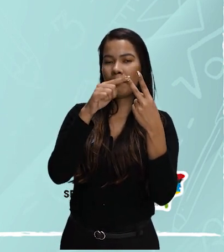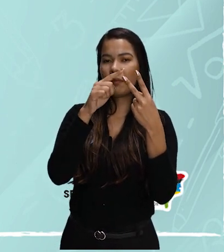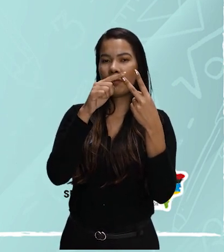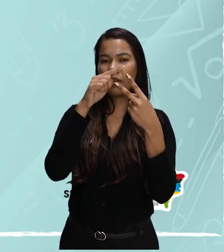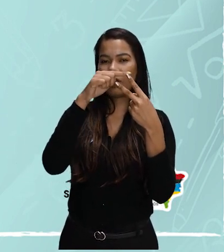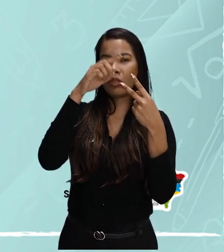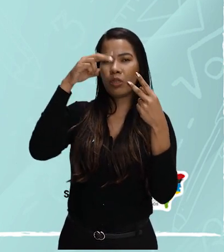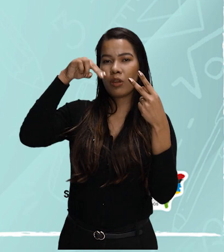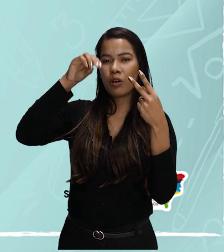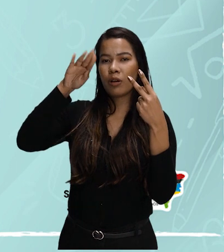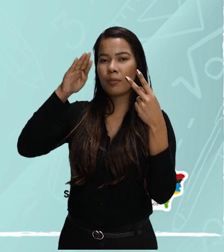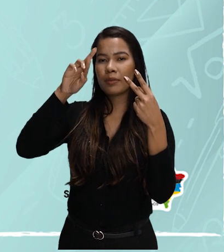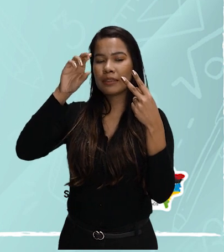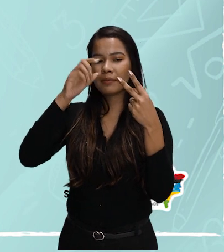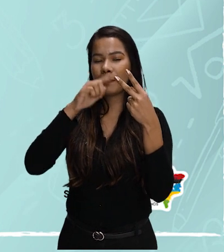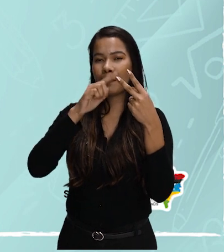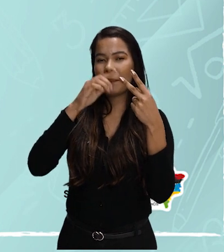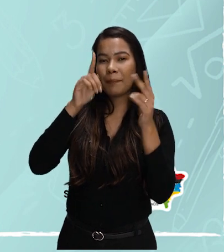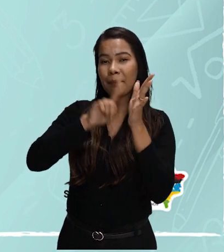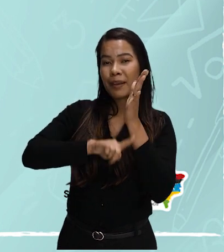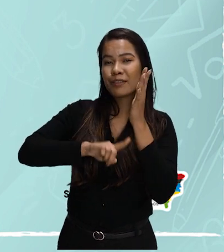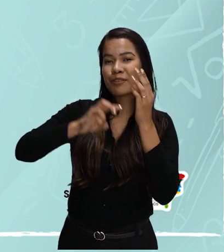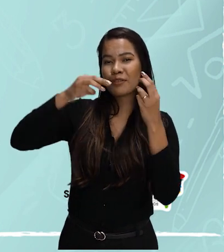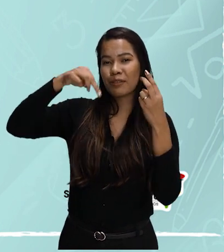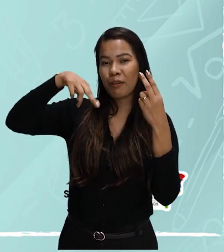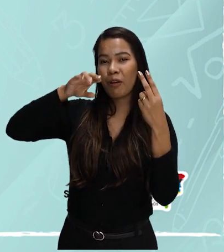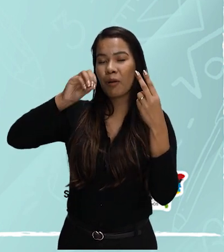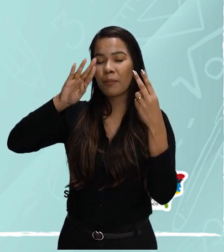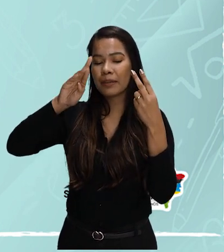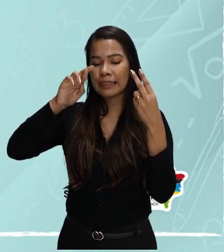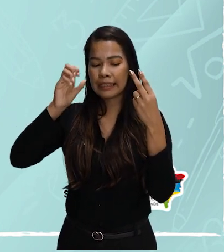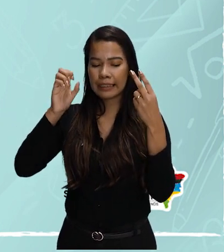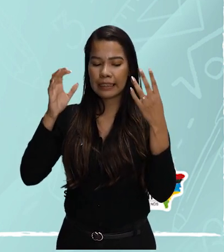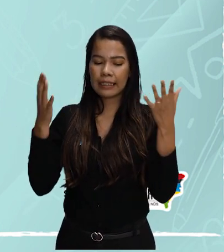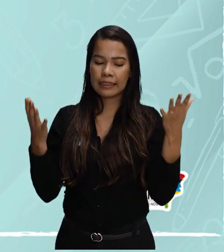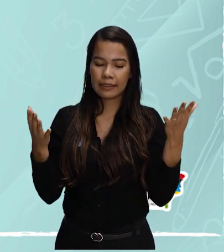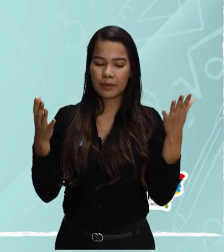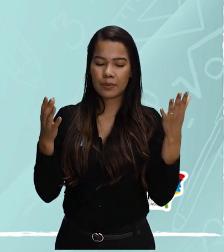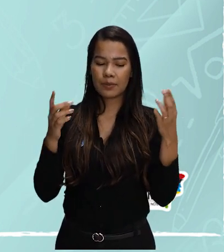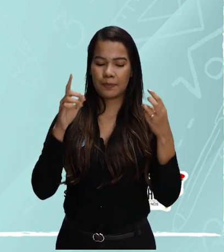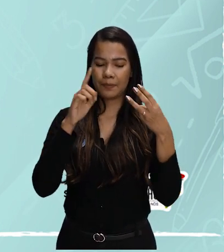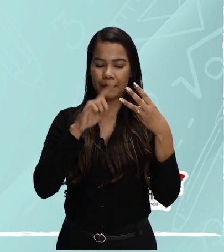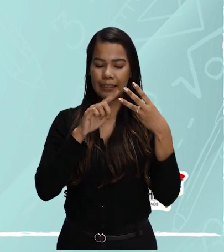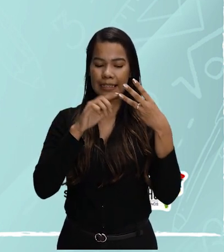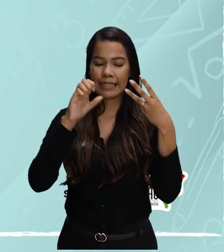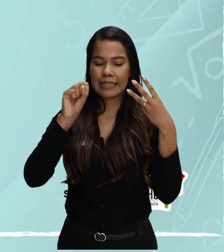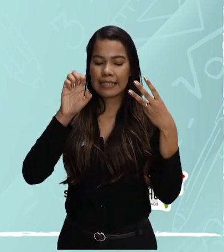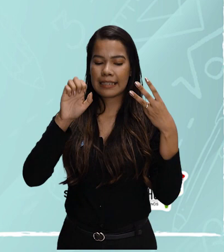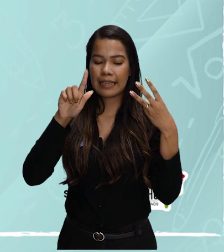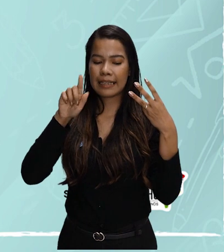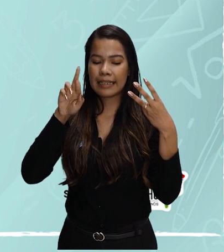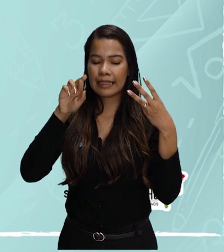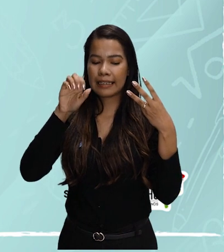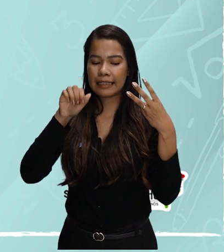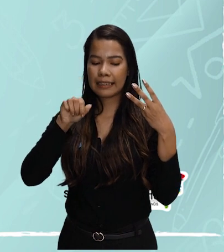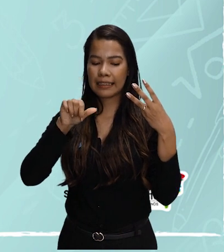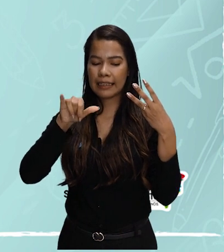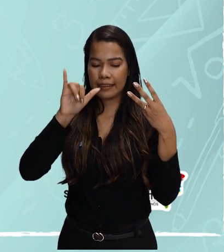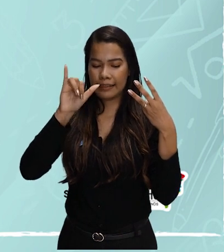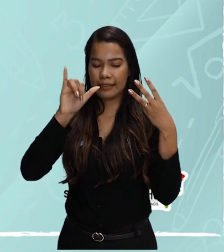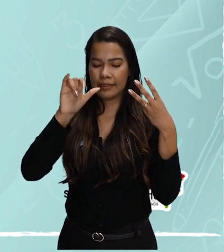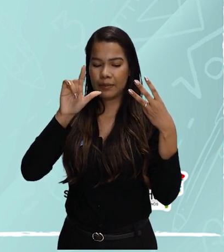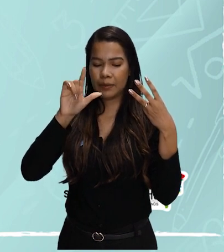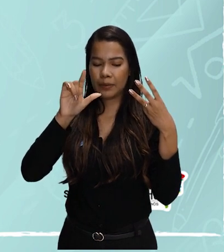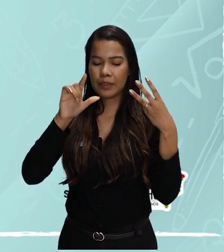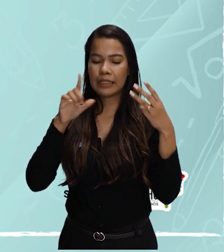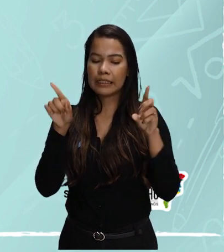O segrel também era poeta e cantor. Então, trovador, né, hierarquicamente, dentro da nobreza, ele estava acima